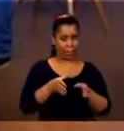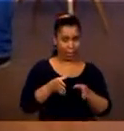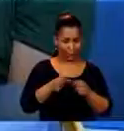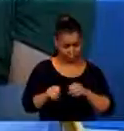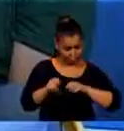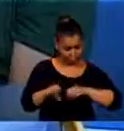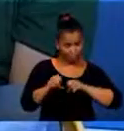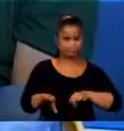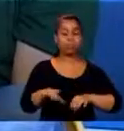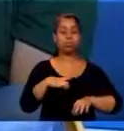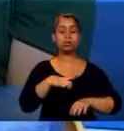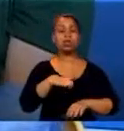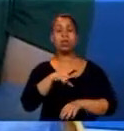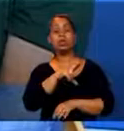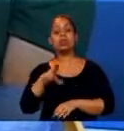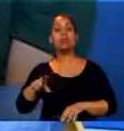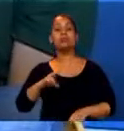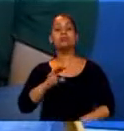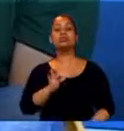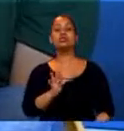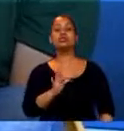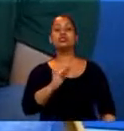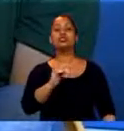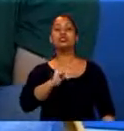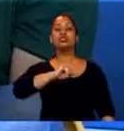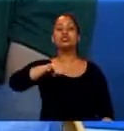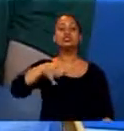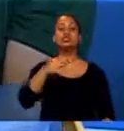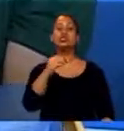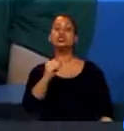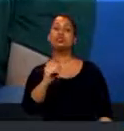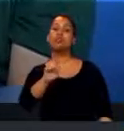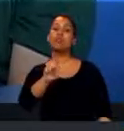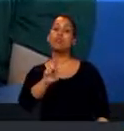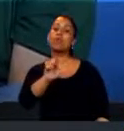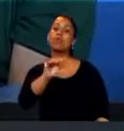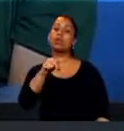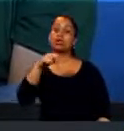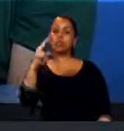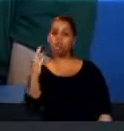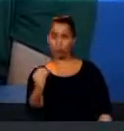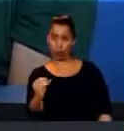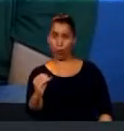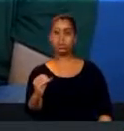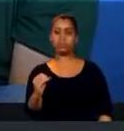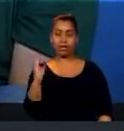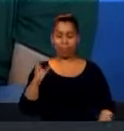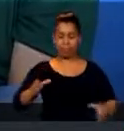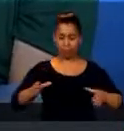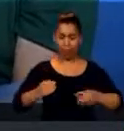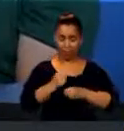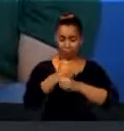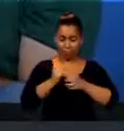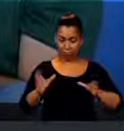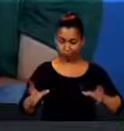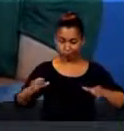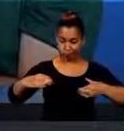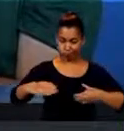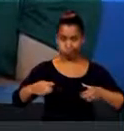gente tem um projeto que chama Tijolinho, né? Que a gente leva mais para as crianças, né? Que nada mais é